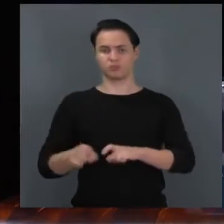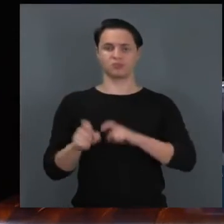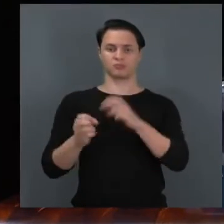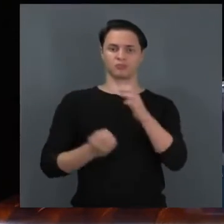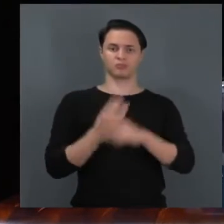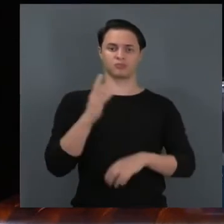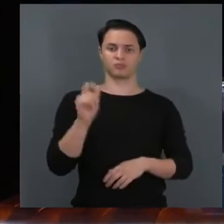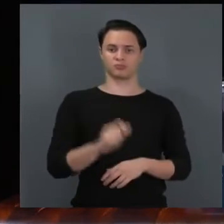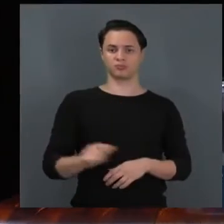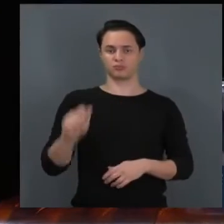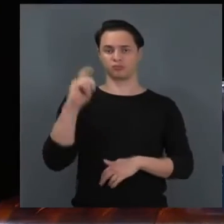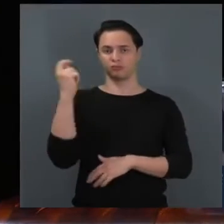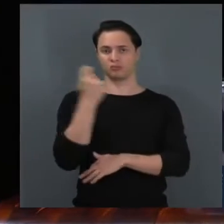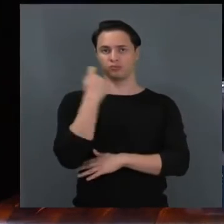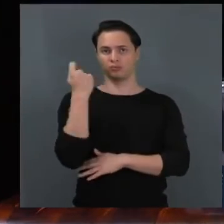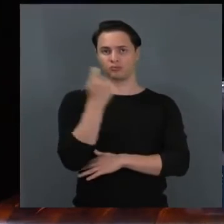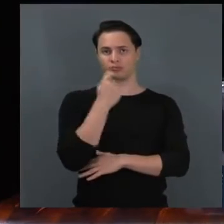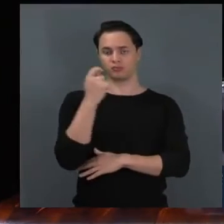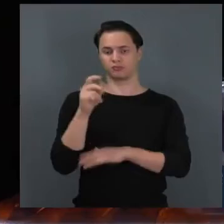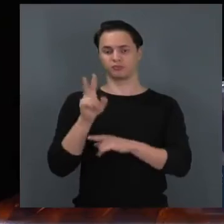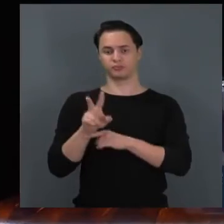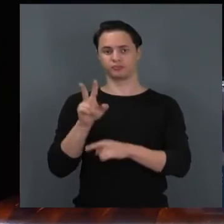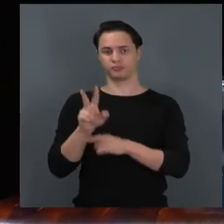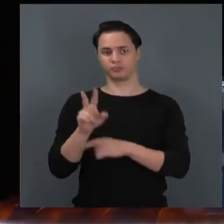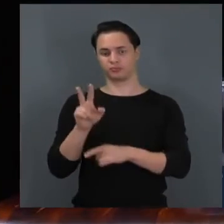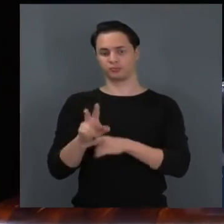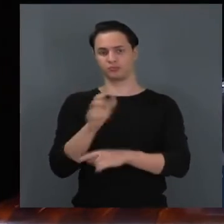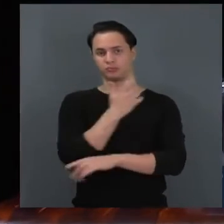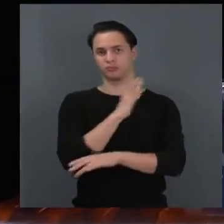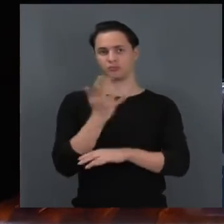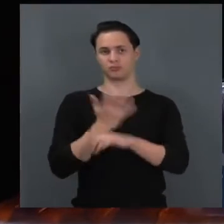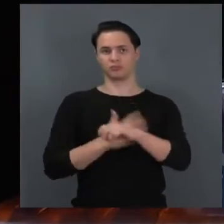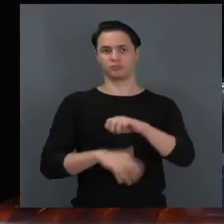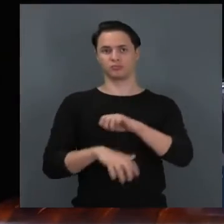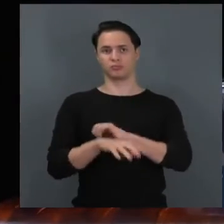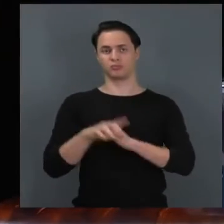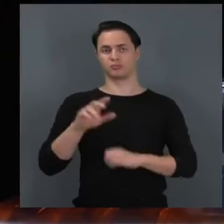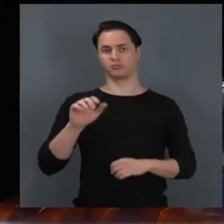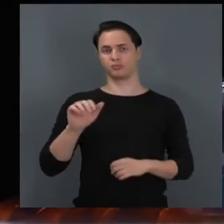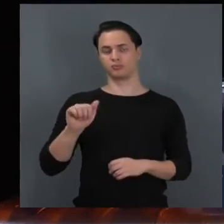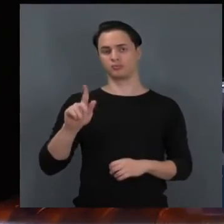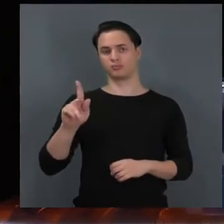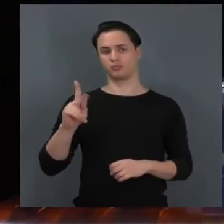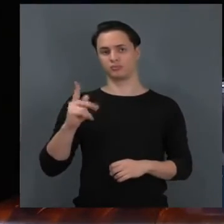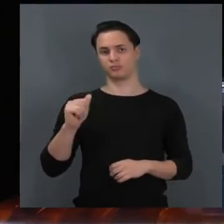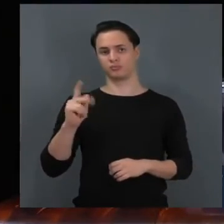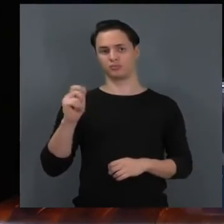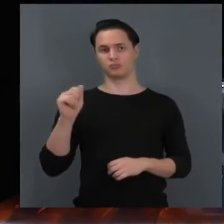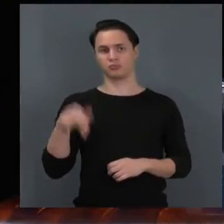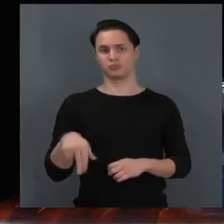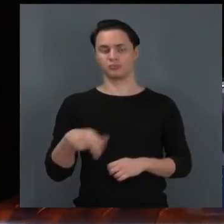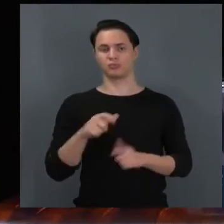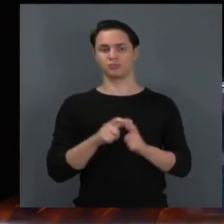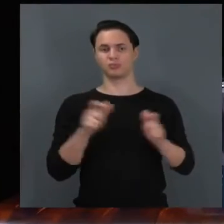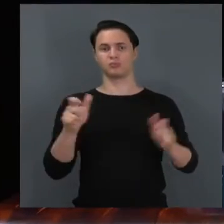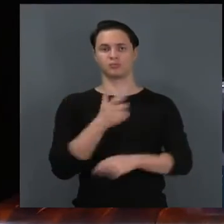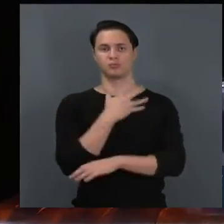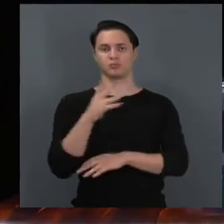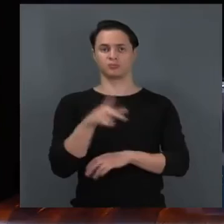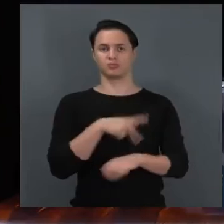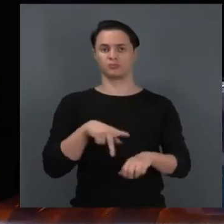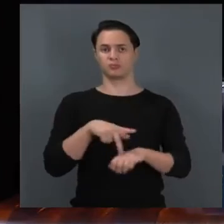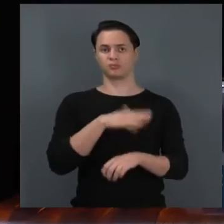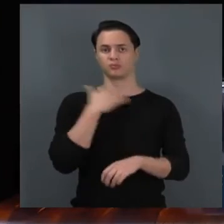da Associação Gaúcha de Proteção ao Meio Ambiente, AGAPAM, um dos maiores ambientalistas do país, falecido